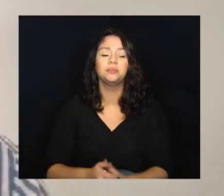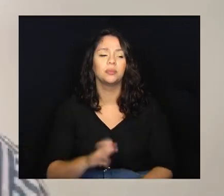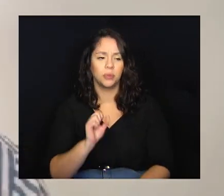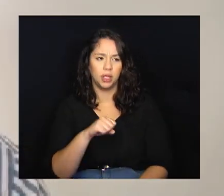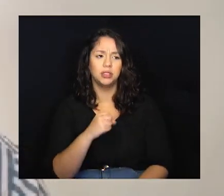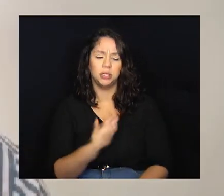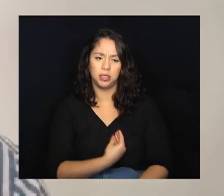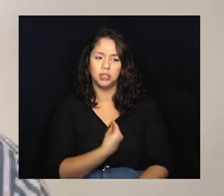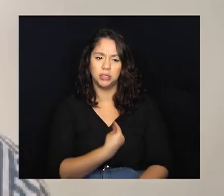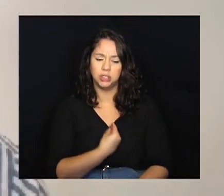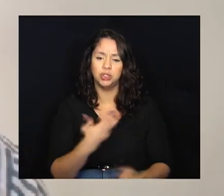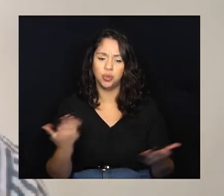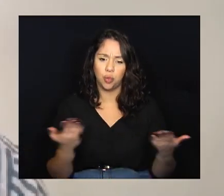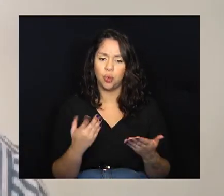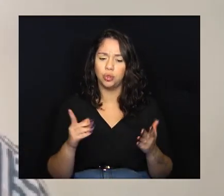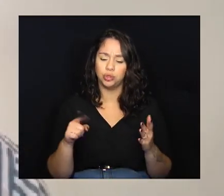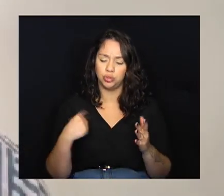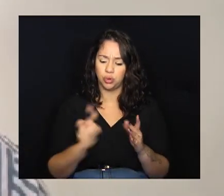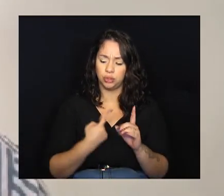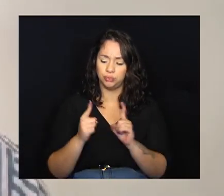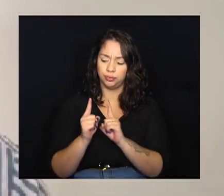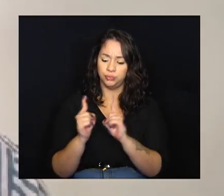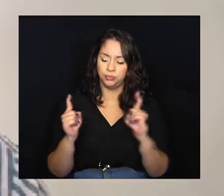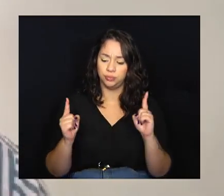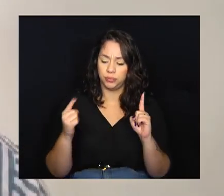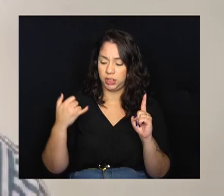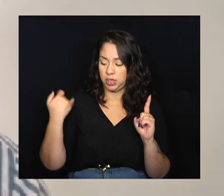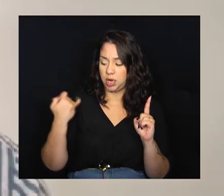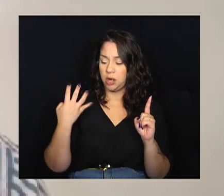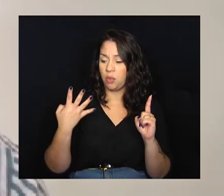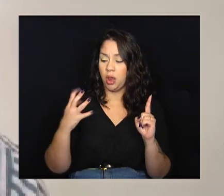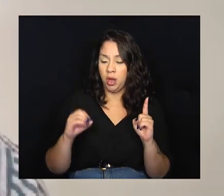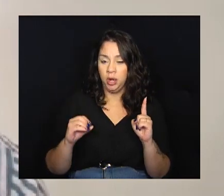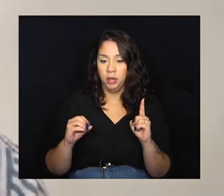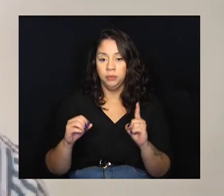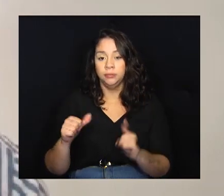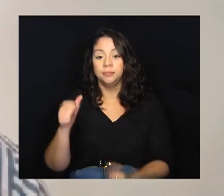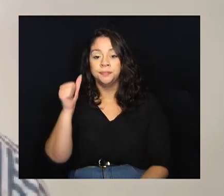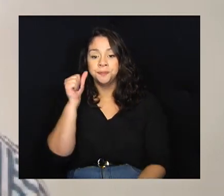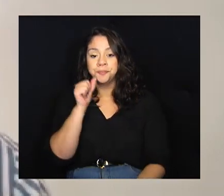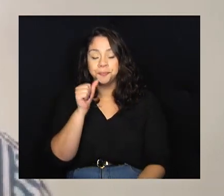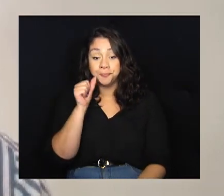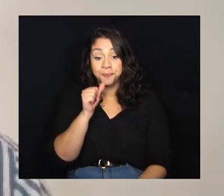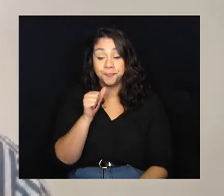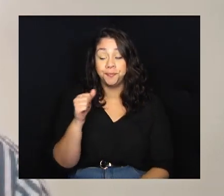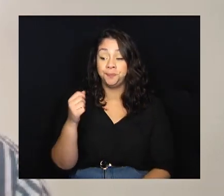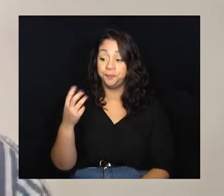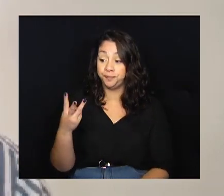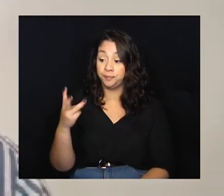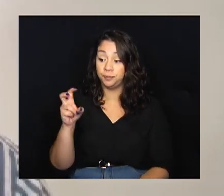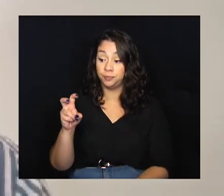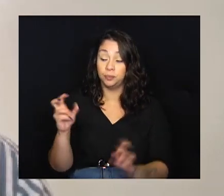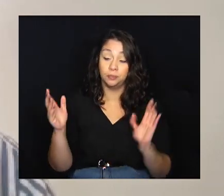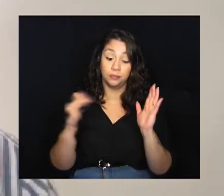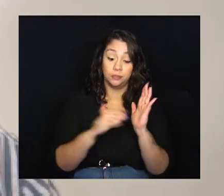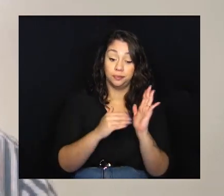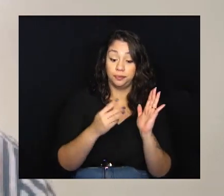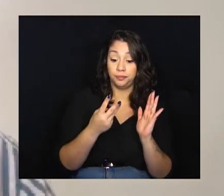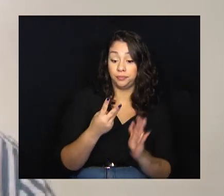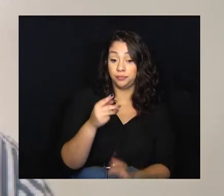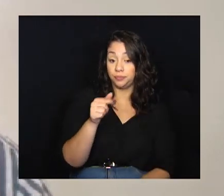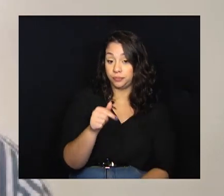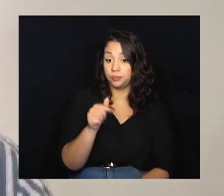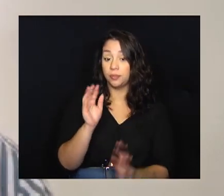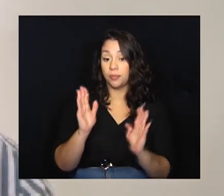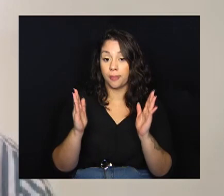esse corte que eu te falei de 40 anos para os homens para as mulheres de 35 a 37 anos certo mas o ideal é que